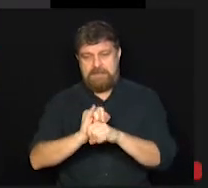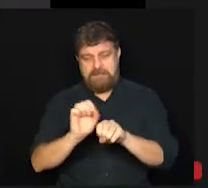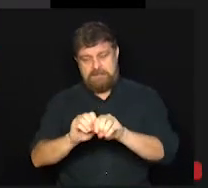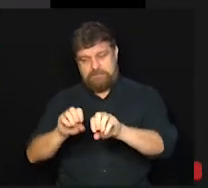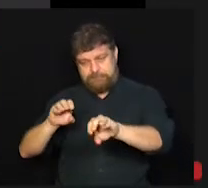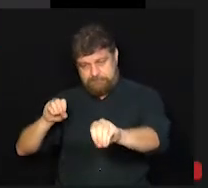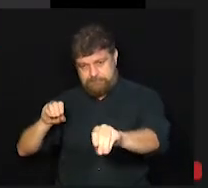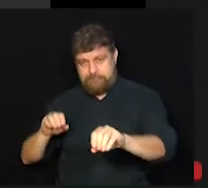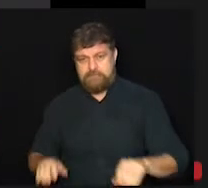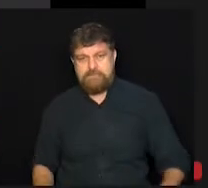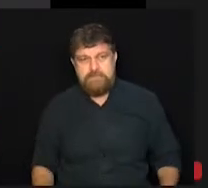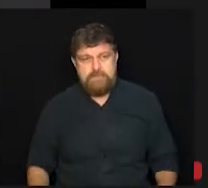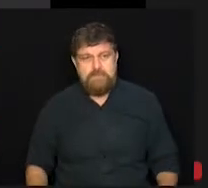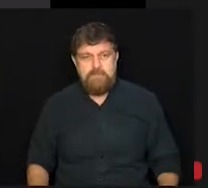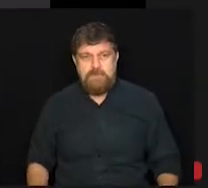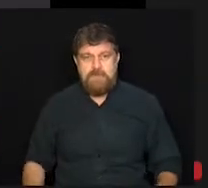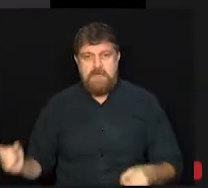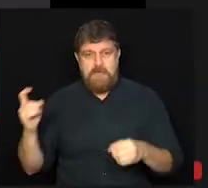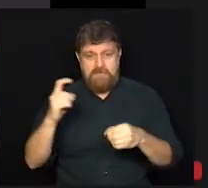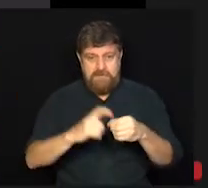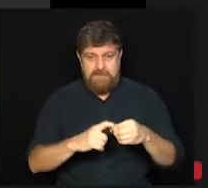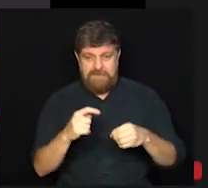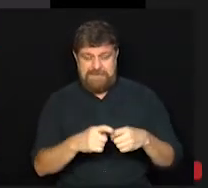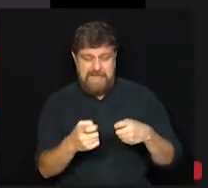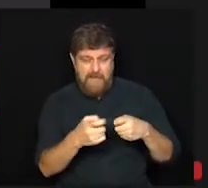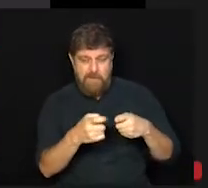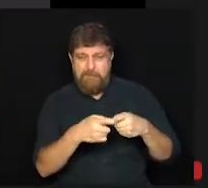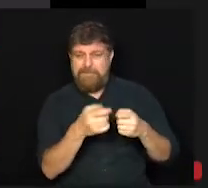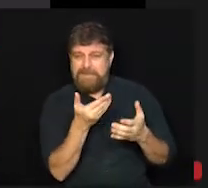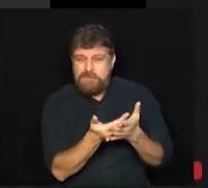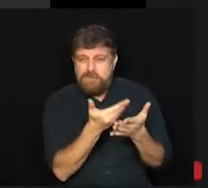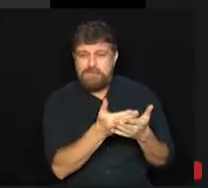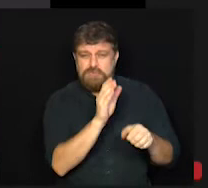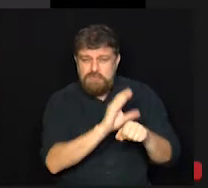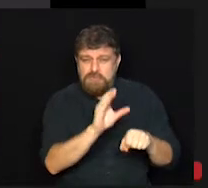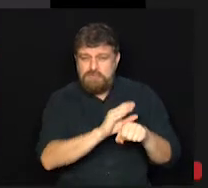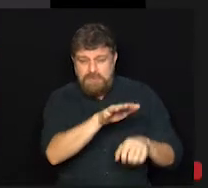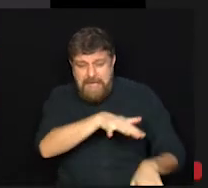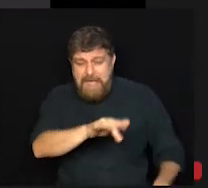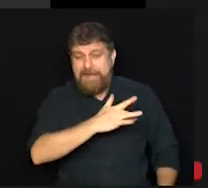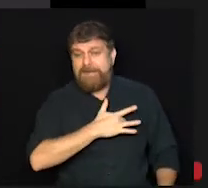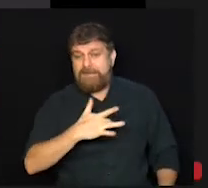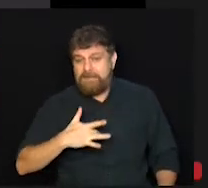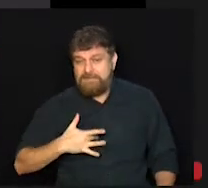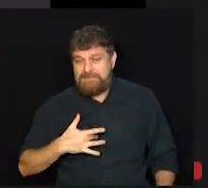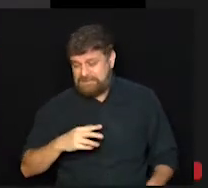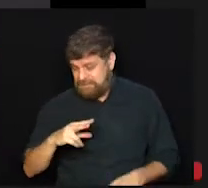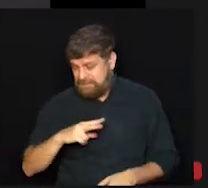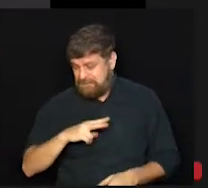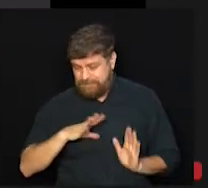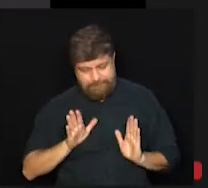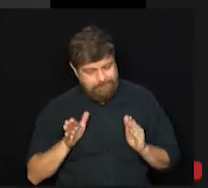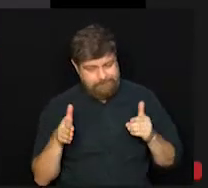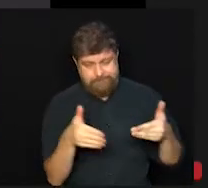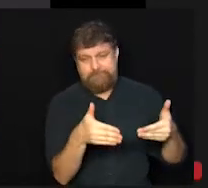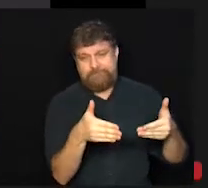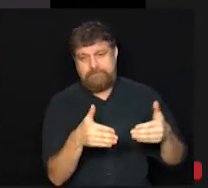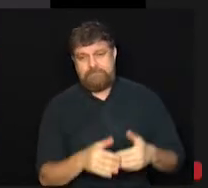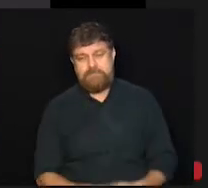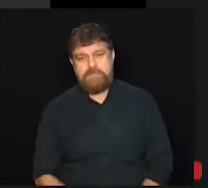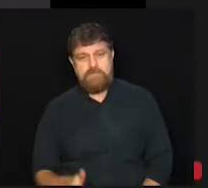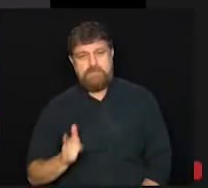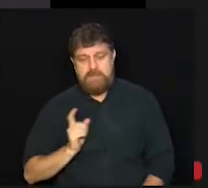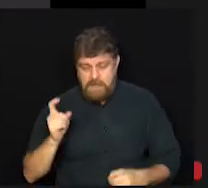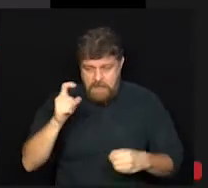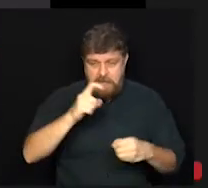Temos que voltar à formação dos médicos, enfim, do pessoal da área da saúde em particular, e isso